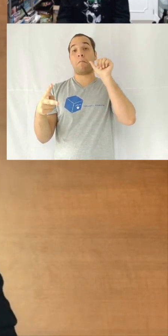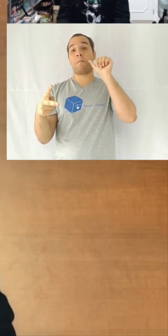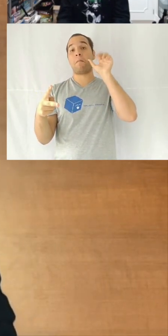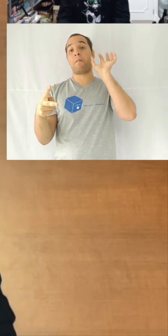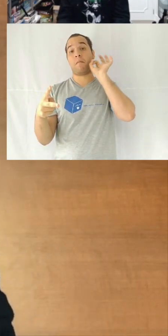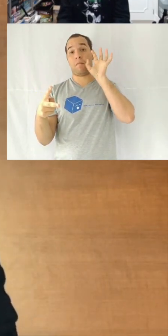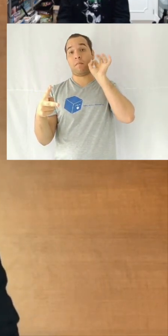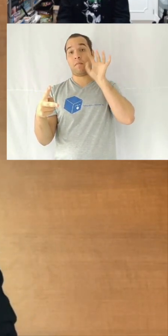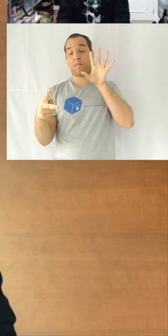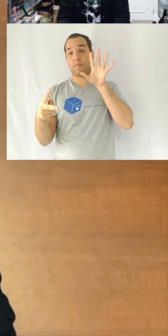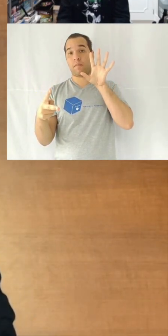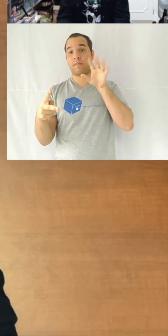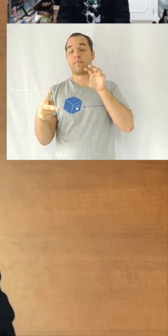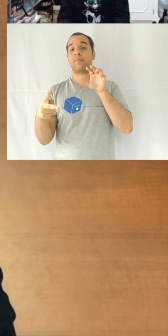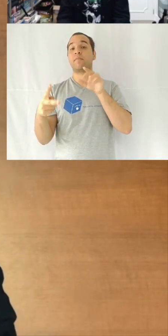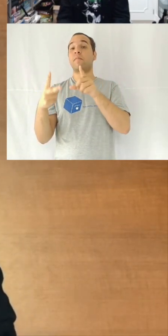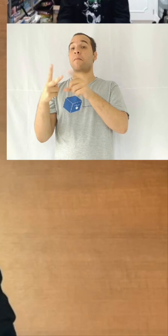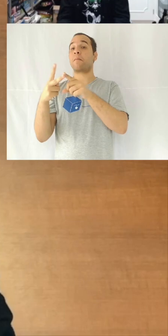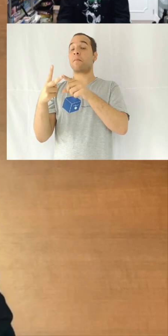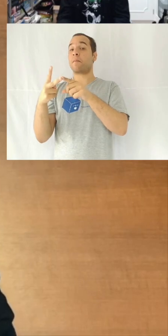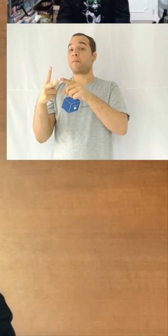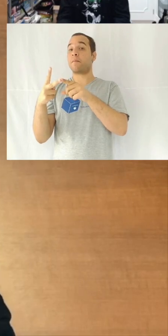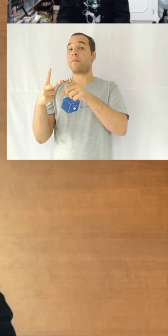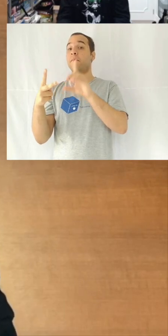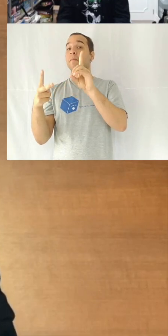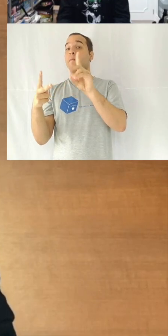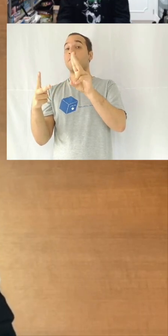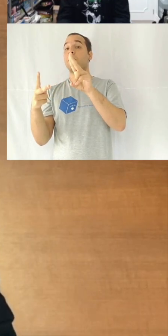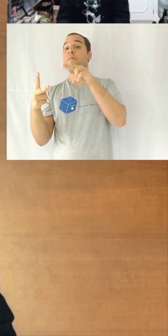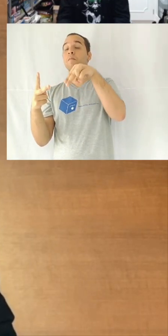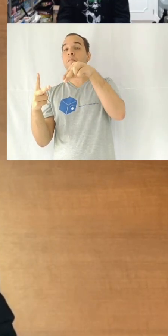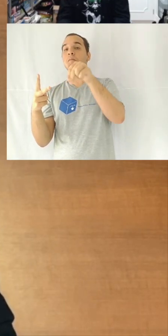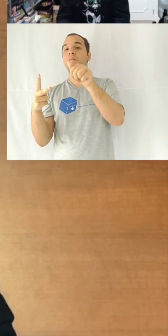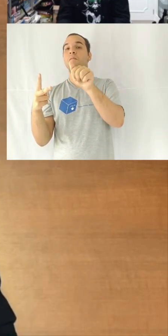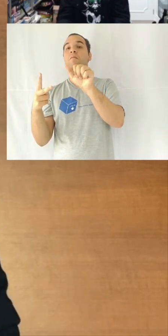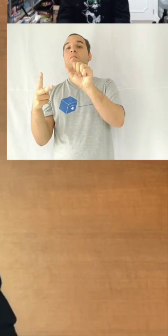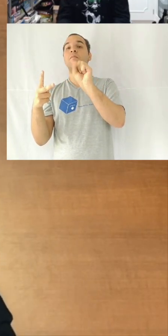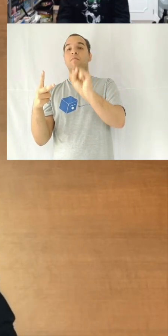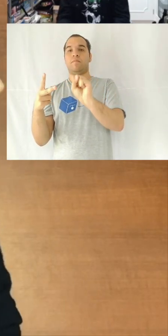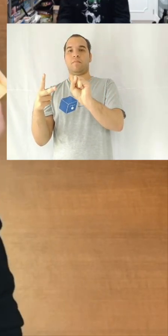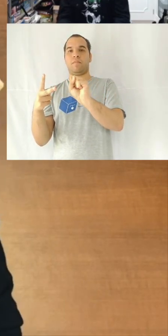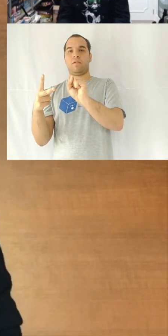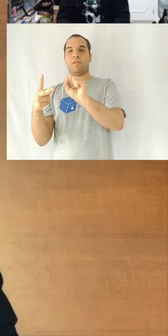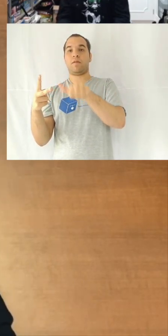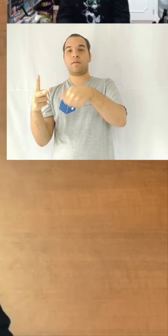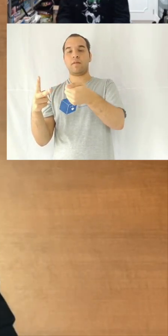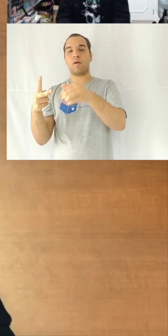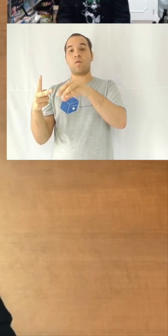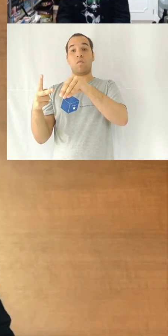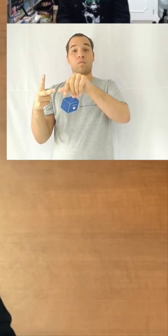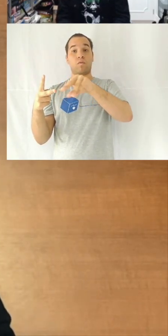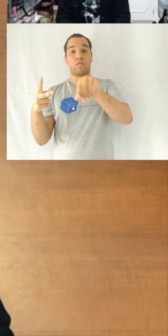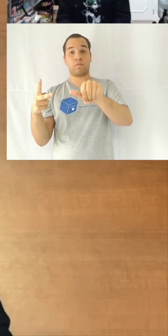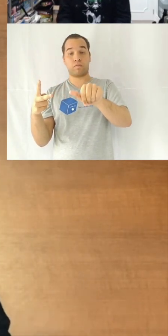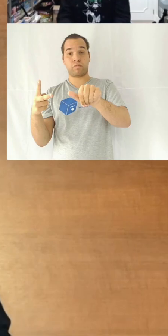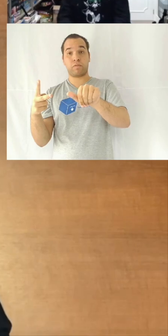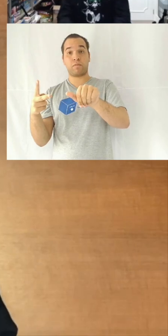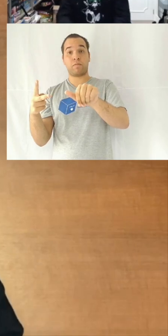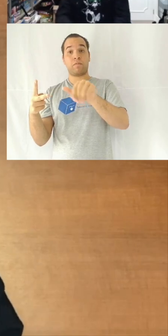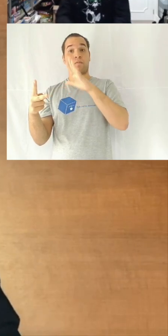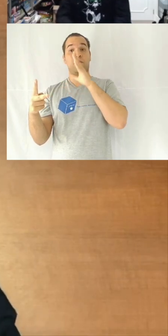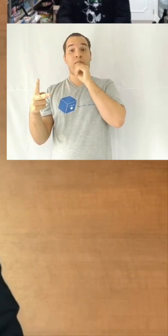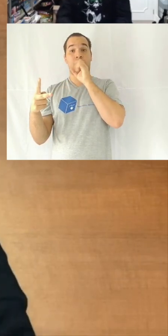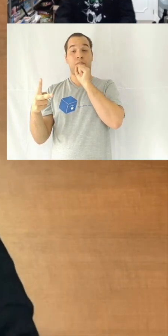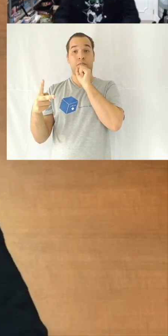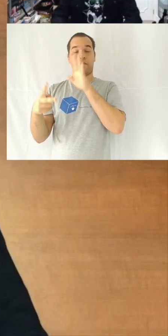quando o Lençóis Maranhenses está com muito mais água, e as dunas, ok? Que são esses aqui, tá bom? E aqui